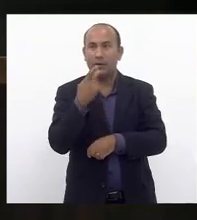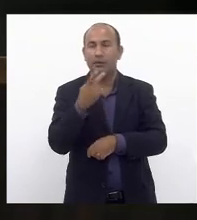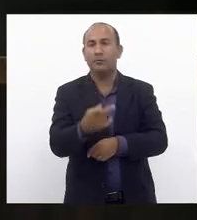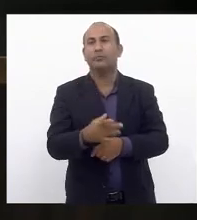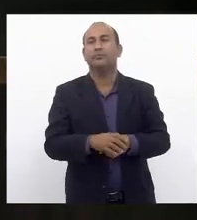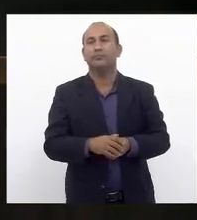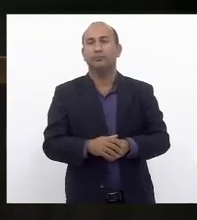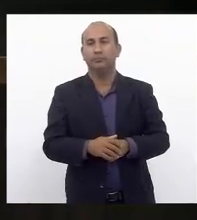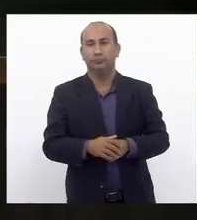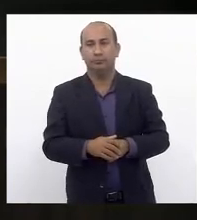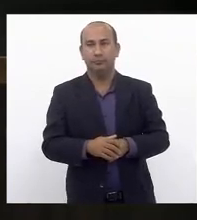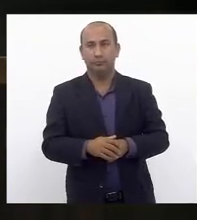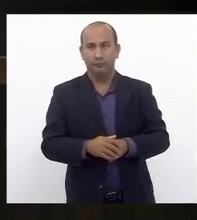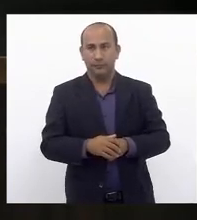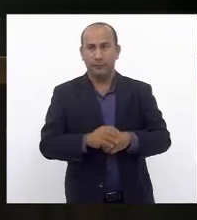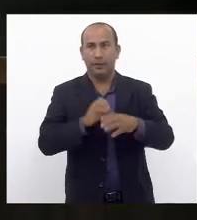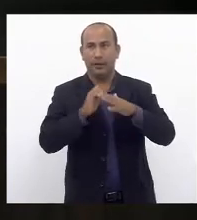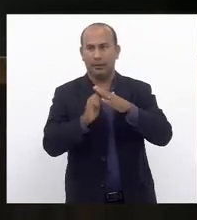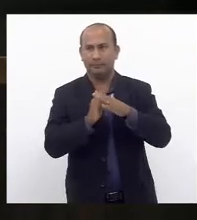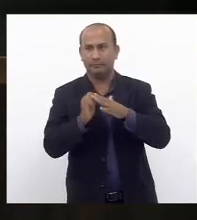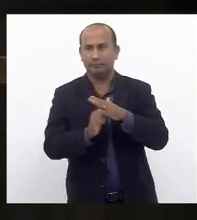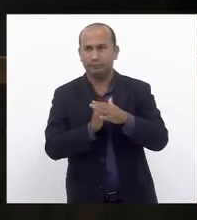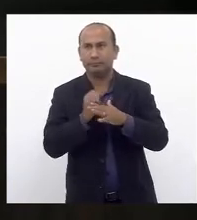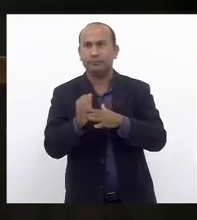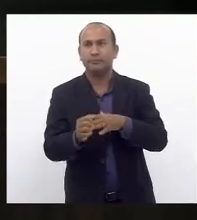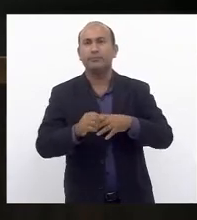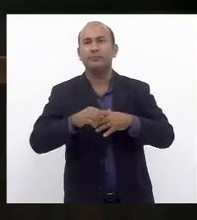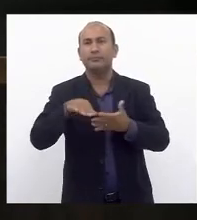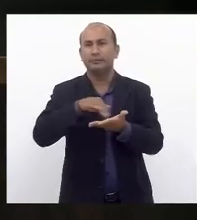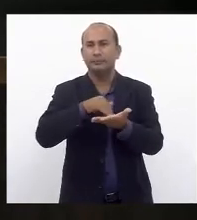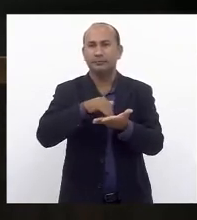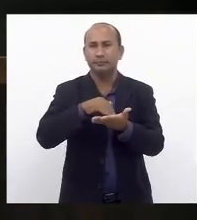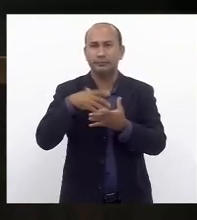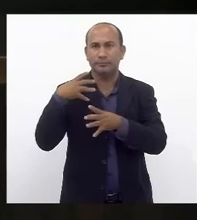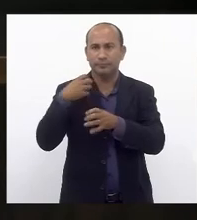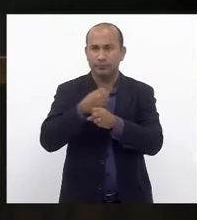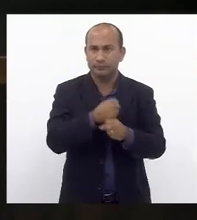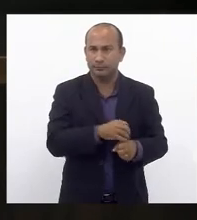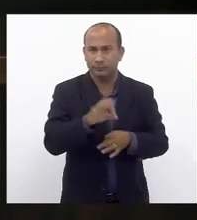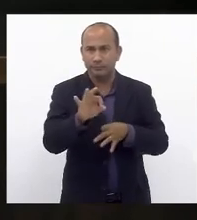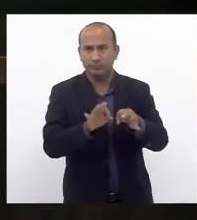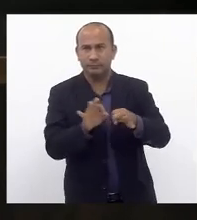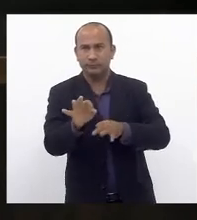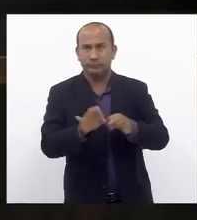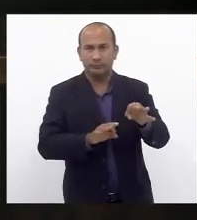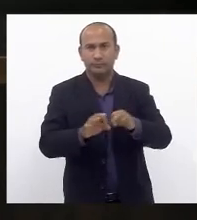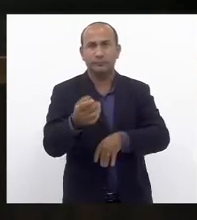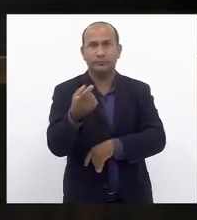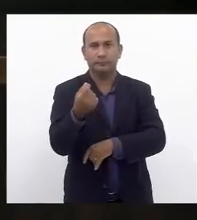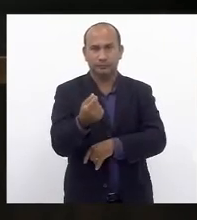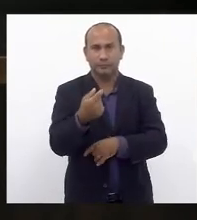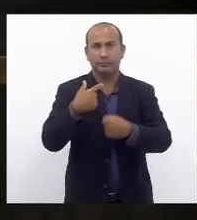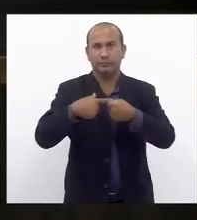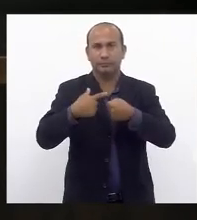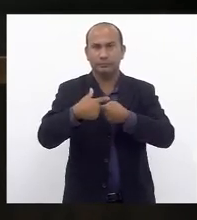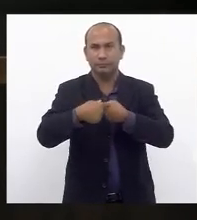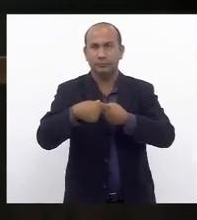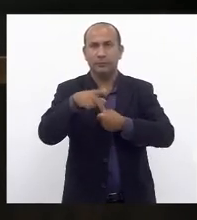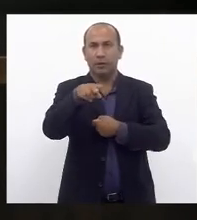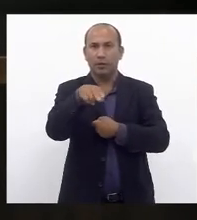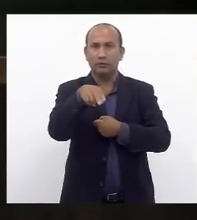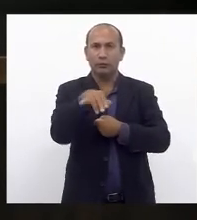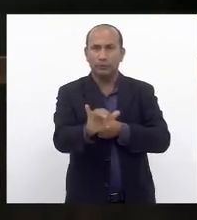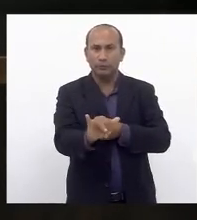civil, empresário, funcionário público, secretário municipal de economia, planejamento, finanças do município de Nova